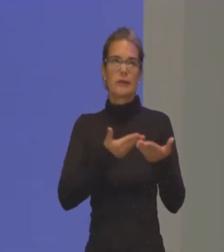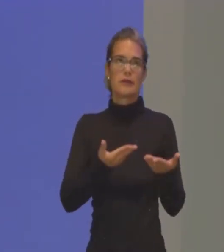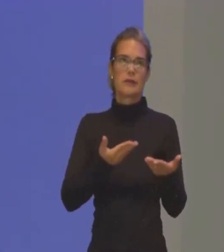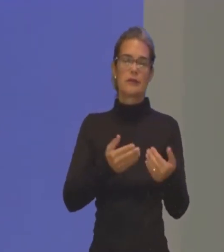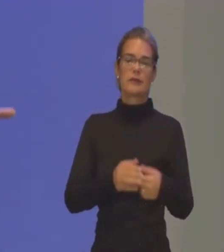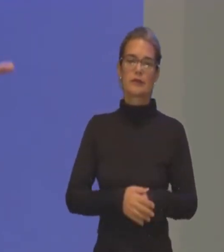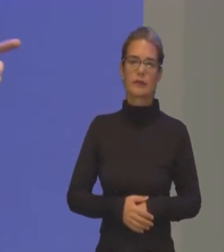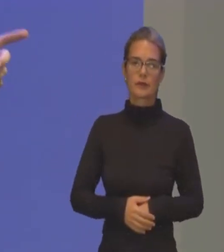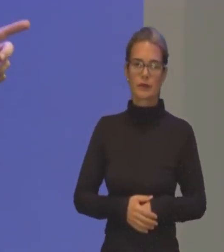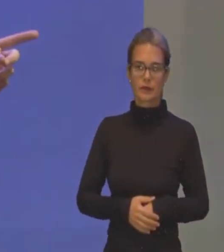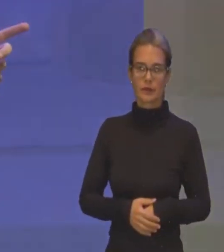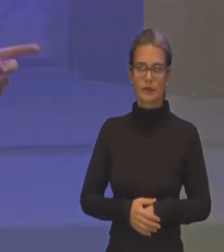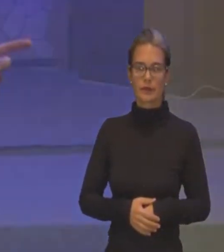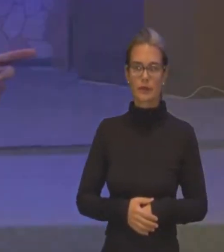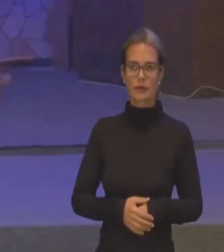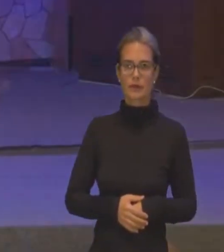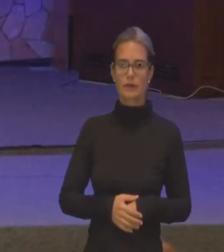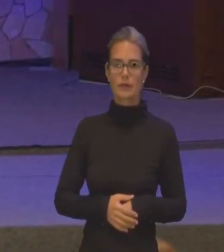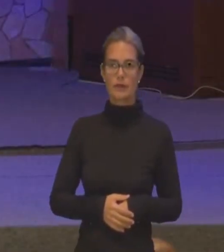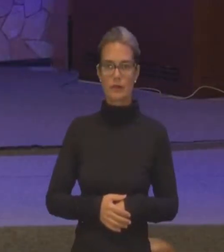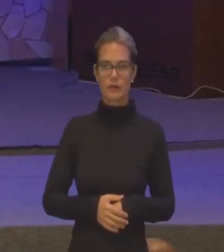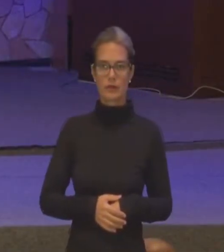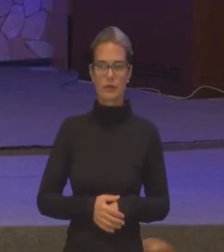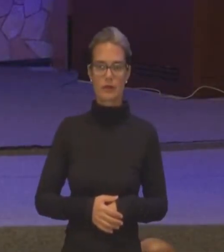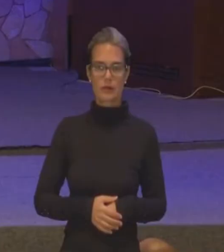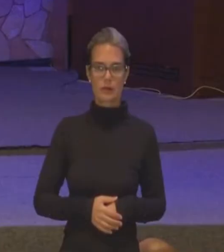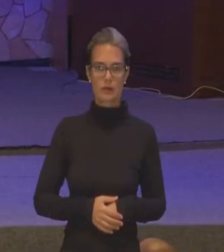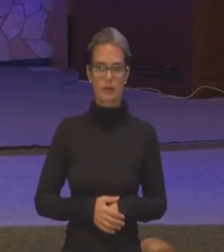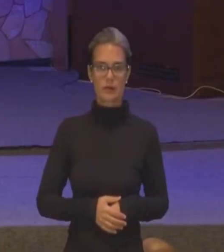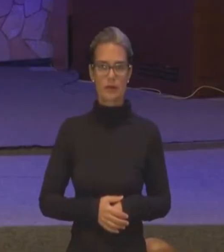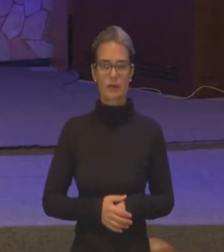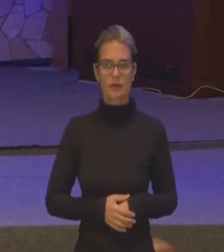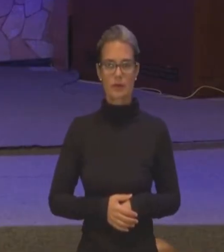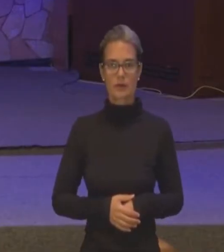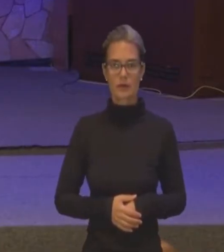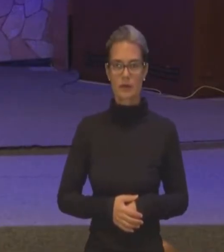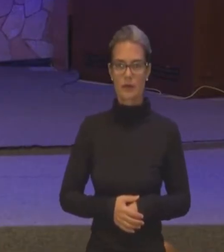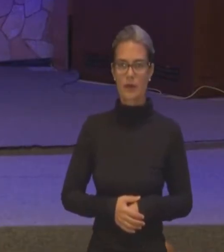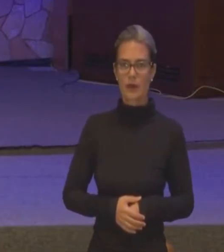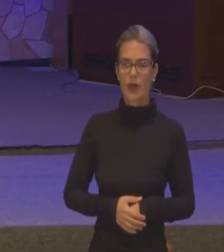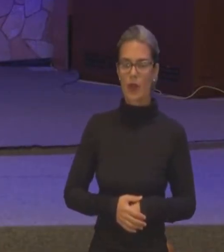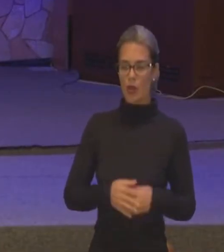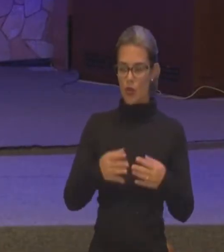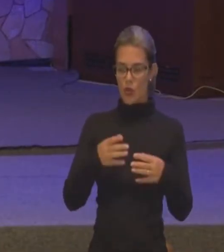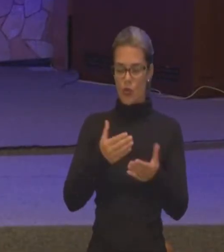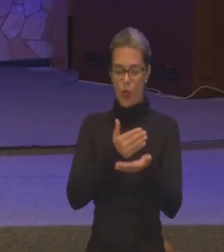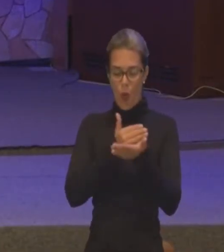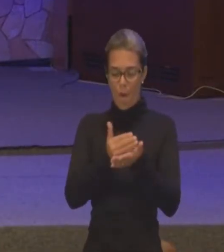Confiança de que aqueles homens estavam entregando as suas vidas,